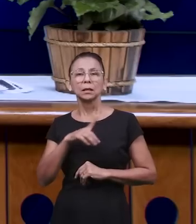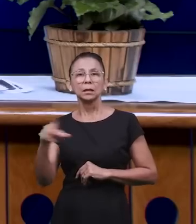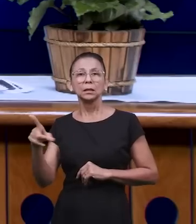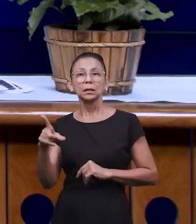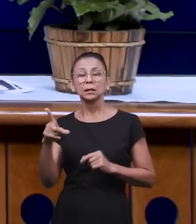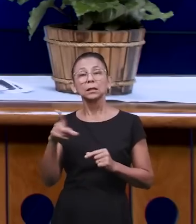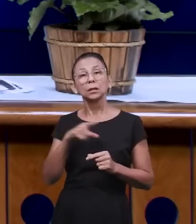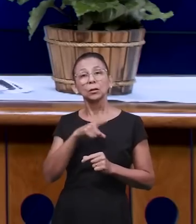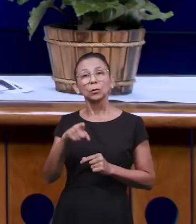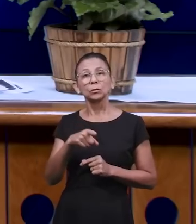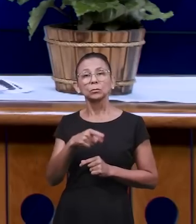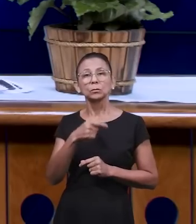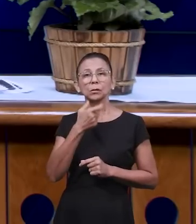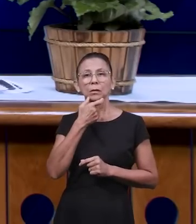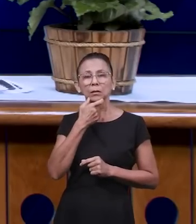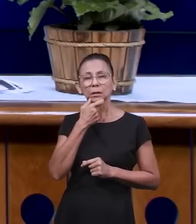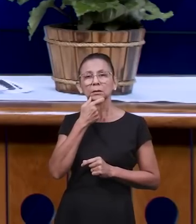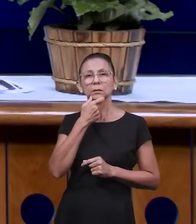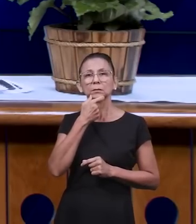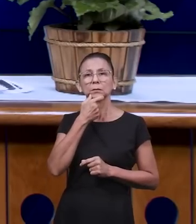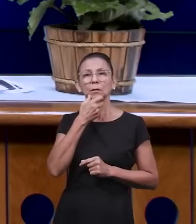Balfour.